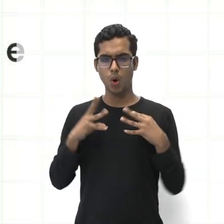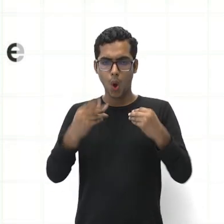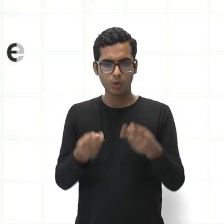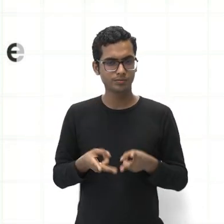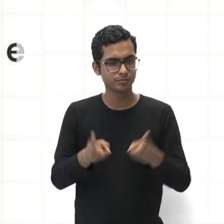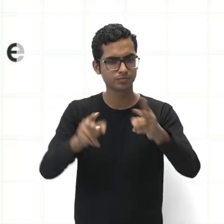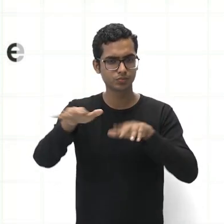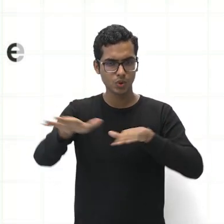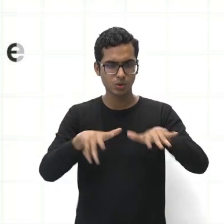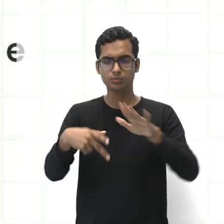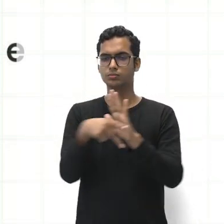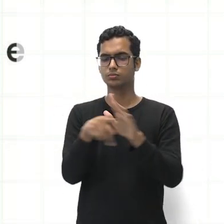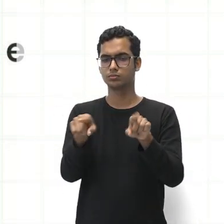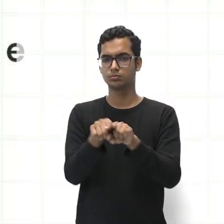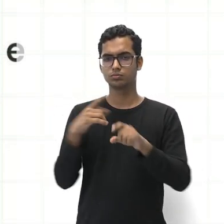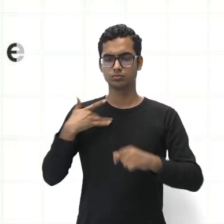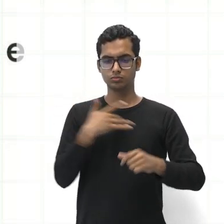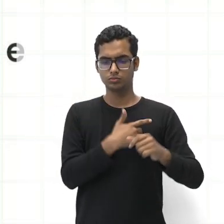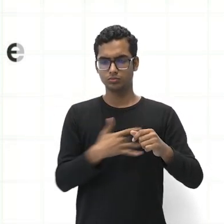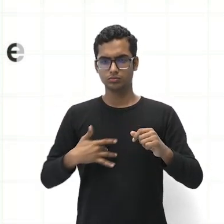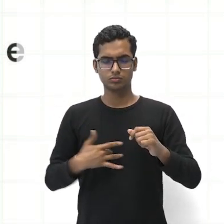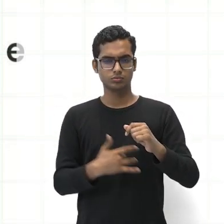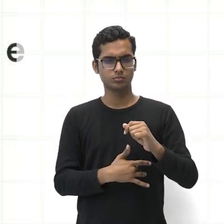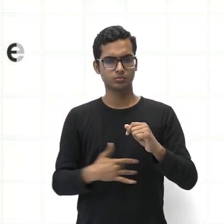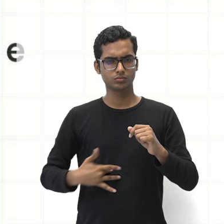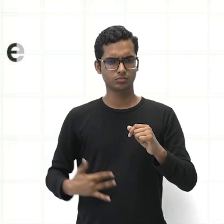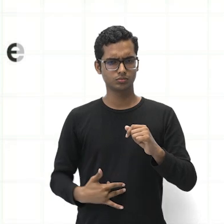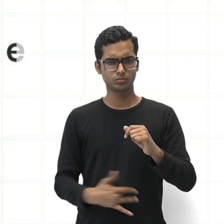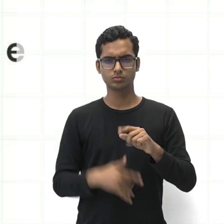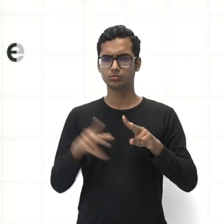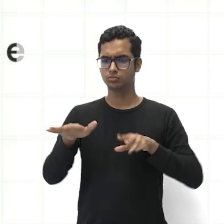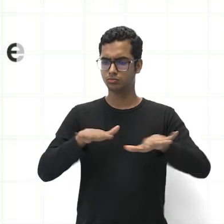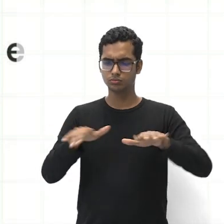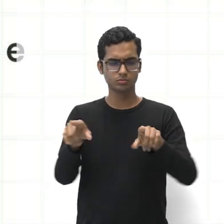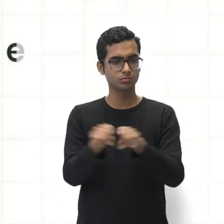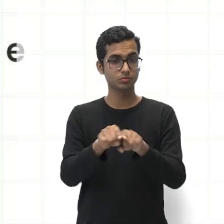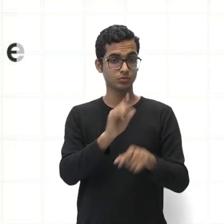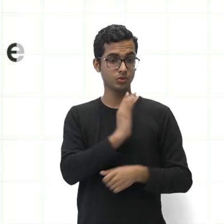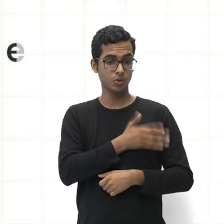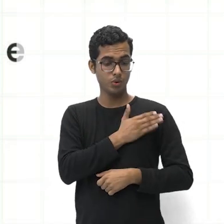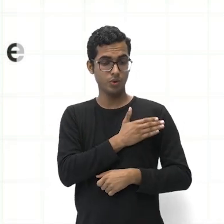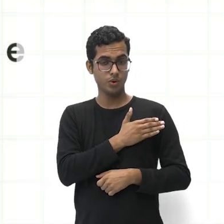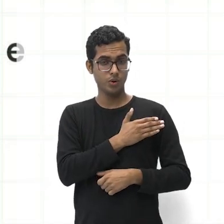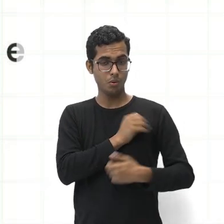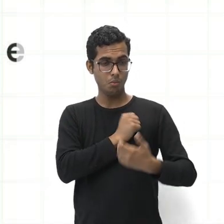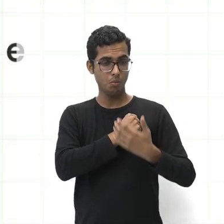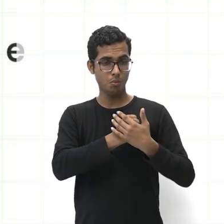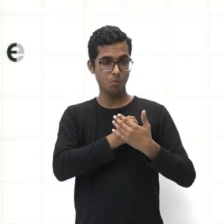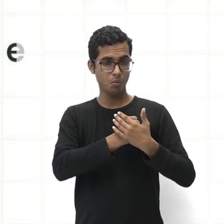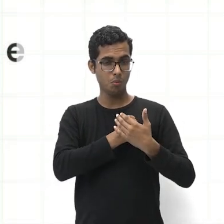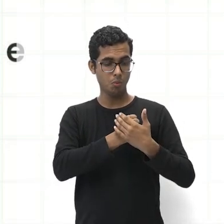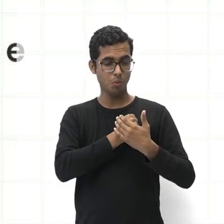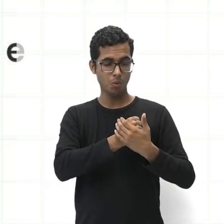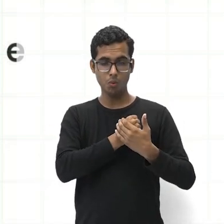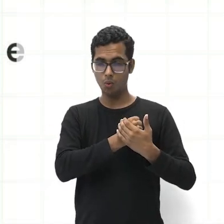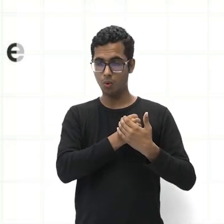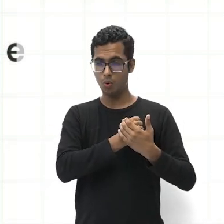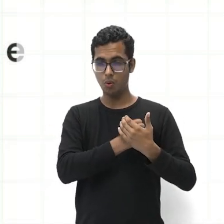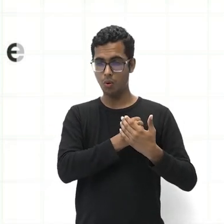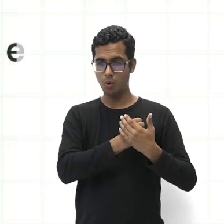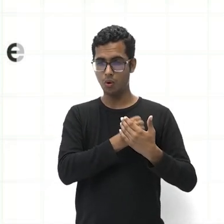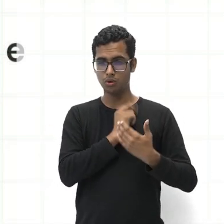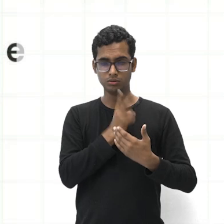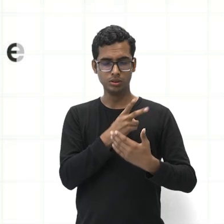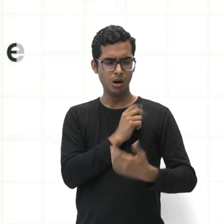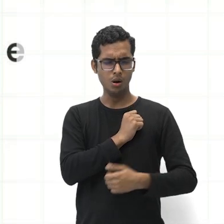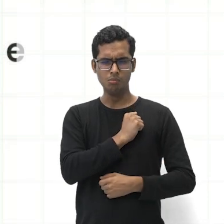em movimento, inclusive os nossos órgãos. Não esqueçam aí que o coração, por exemplo, ele não para de bater à sua vontade, né?